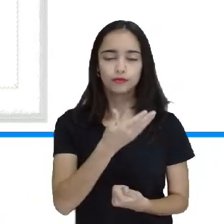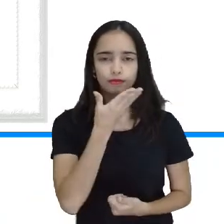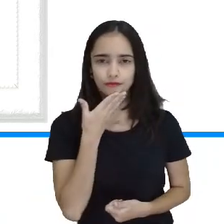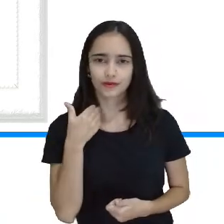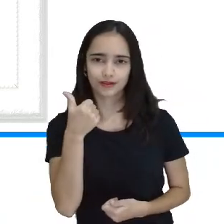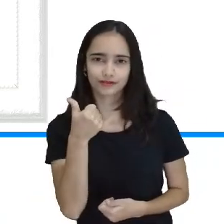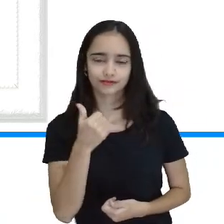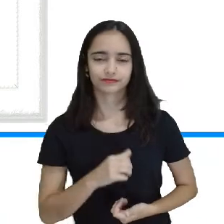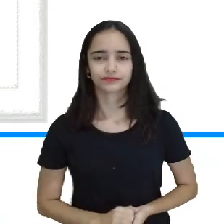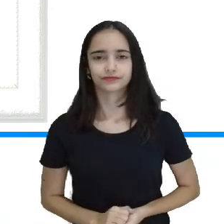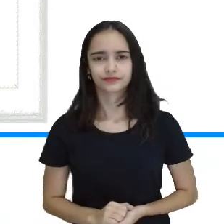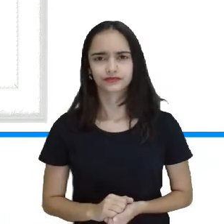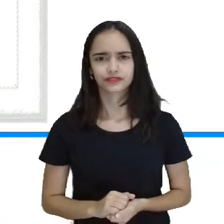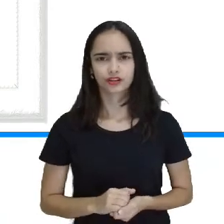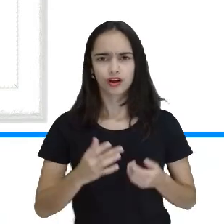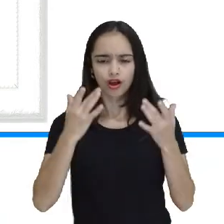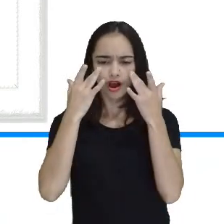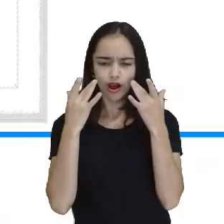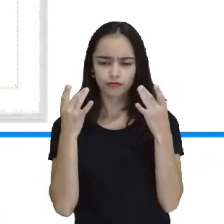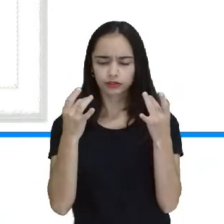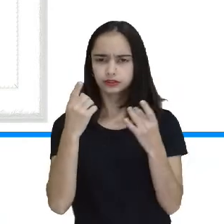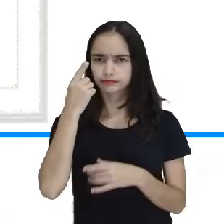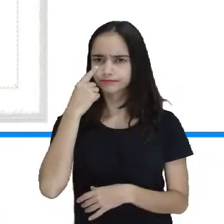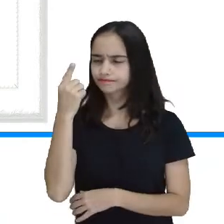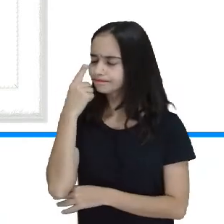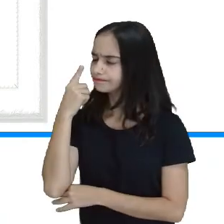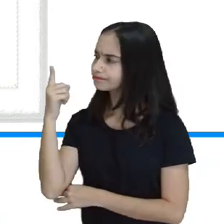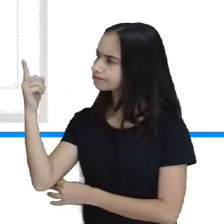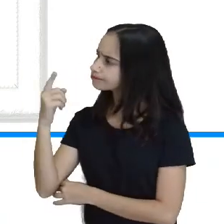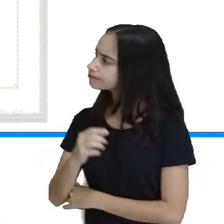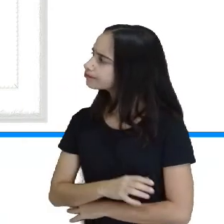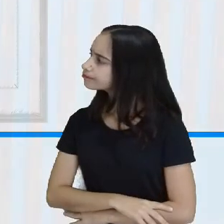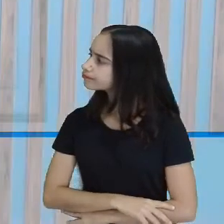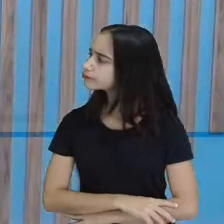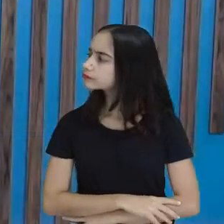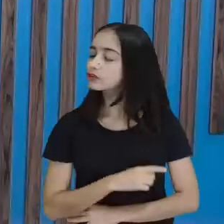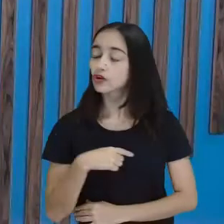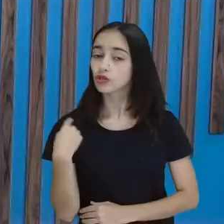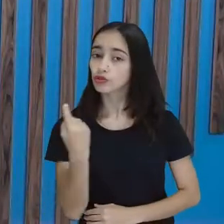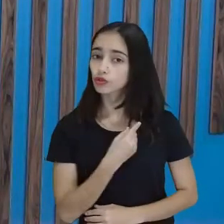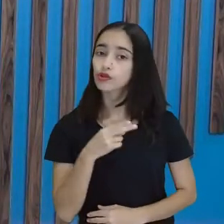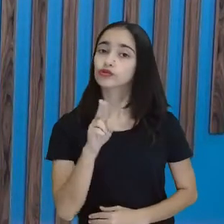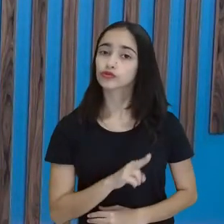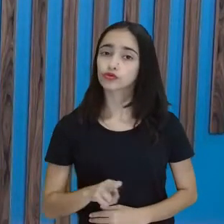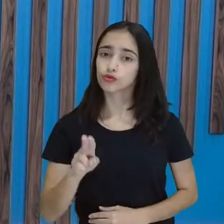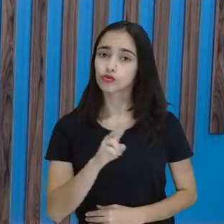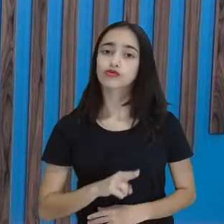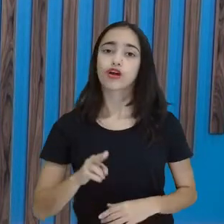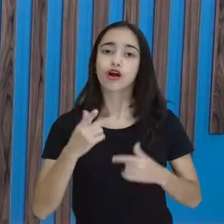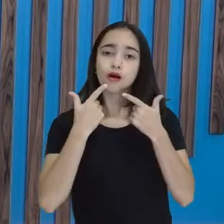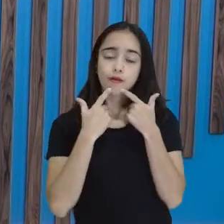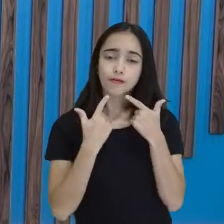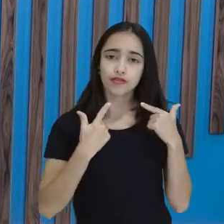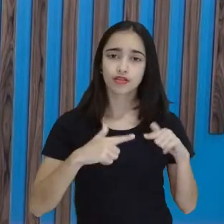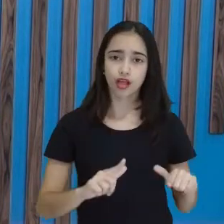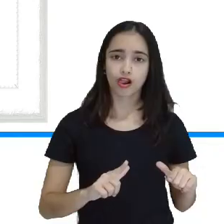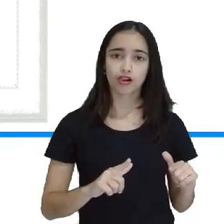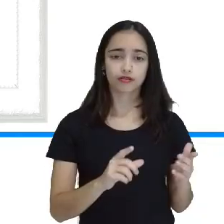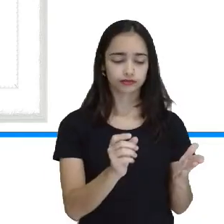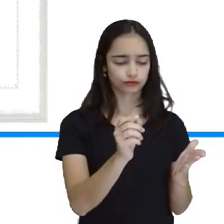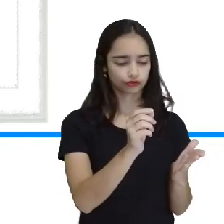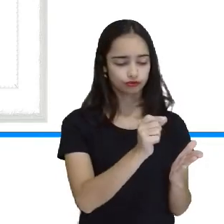serve, Seu objetivo é estabelecer uma interação entre o